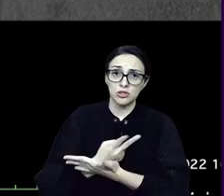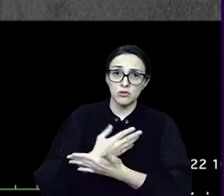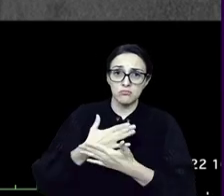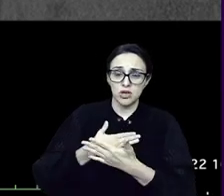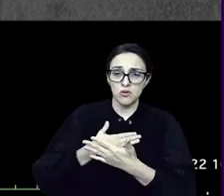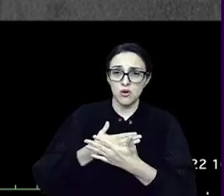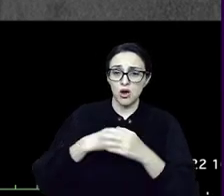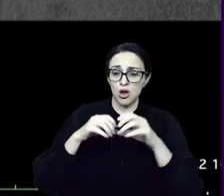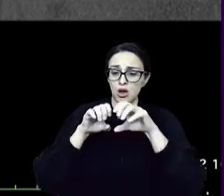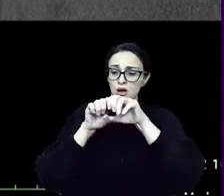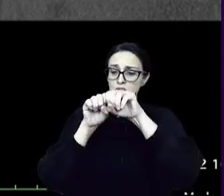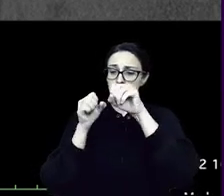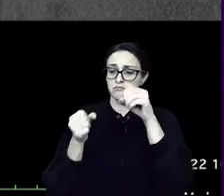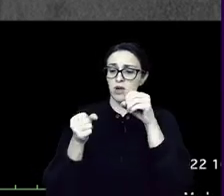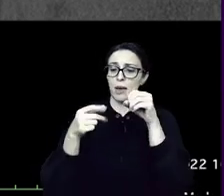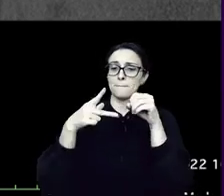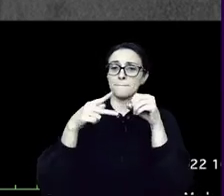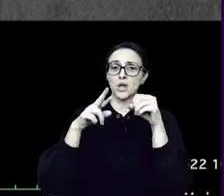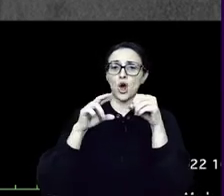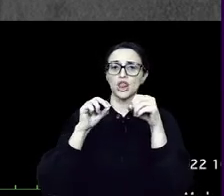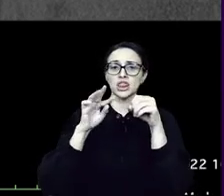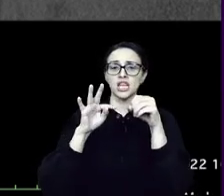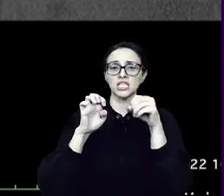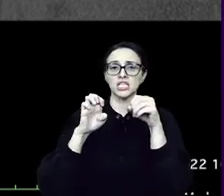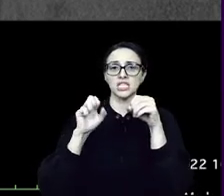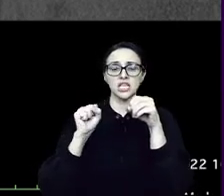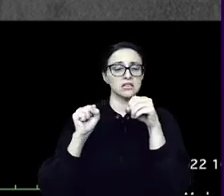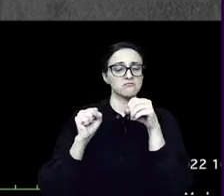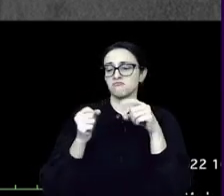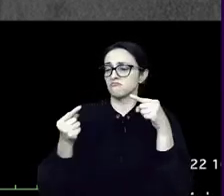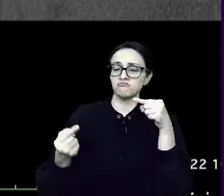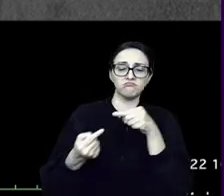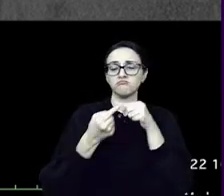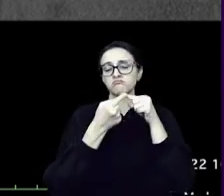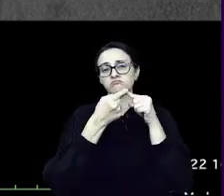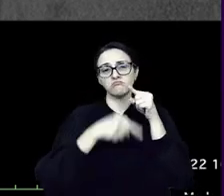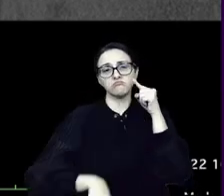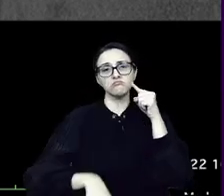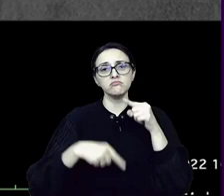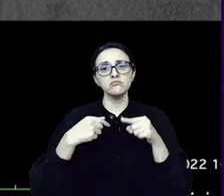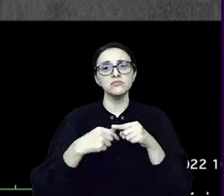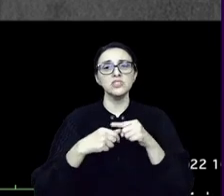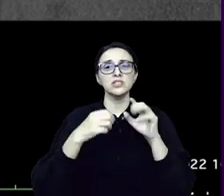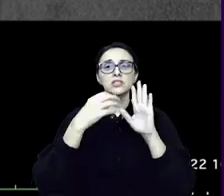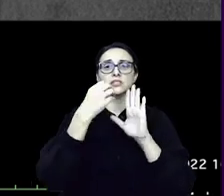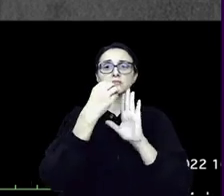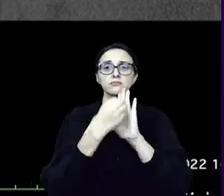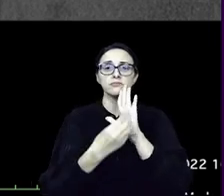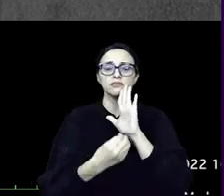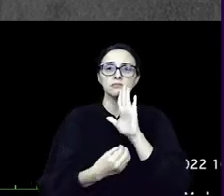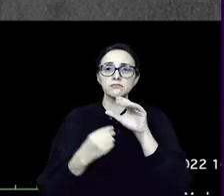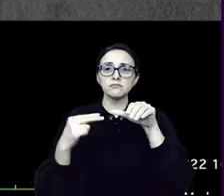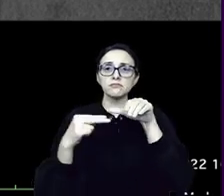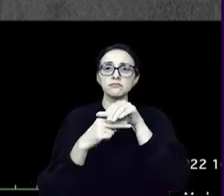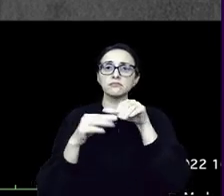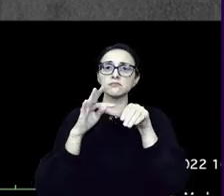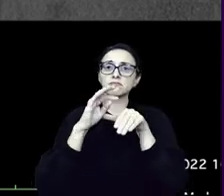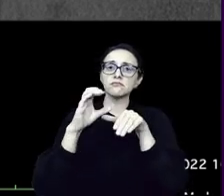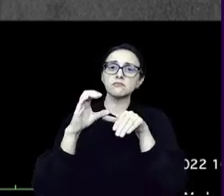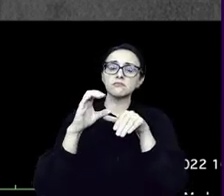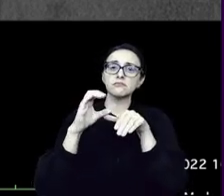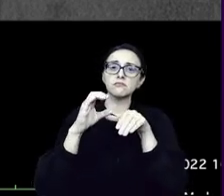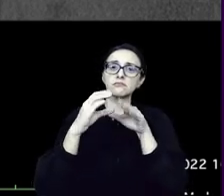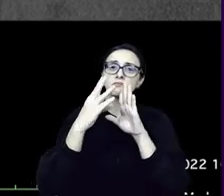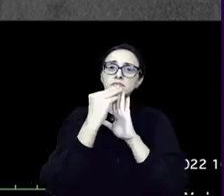prótese total, você fala, não vai caber o componente glenoidal para essa tomografia, que você olha, tem uma tomografia extra rasa. Você olha um